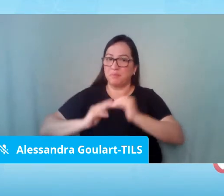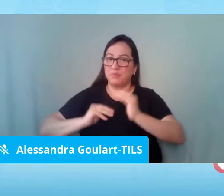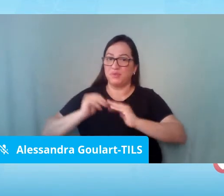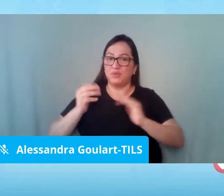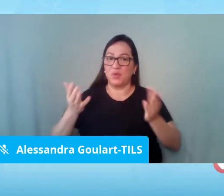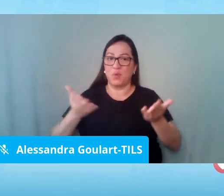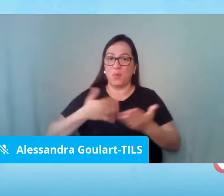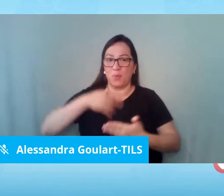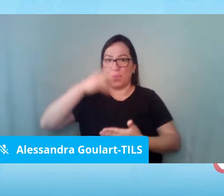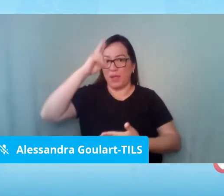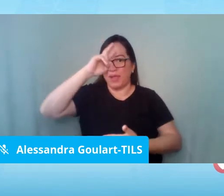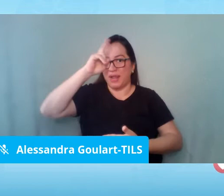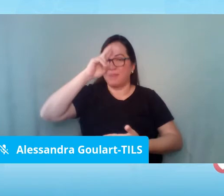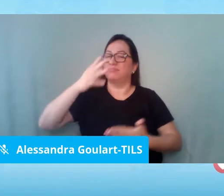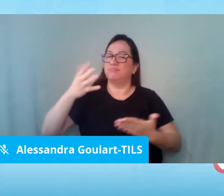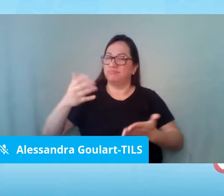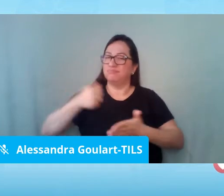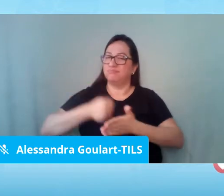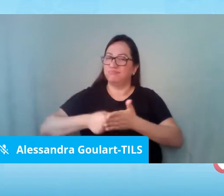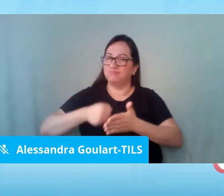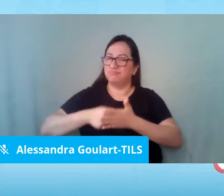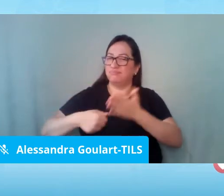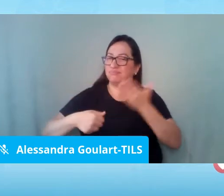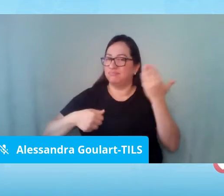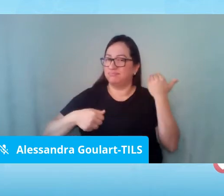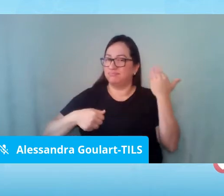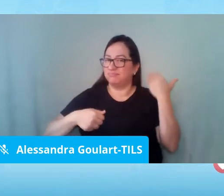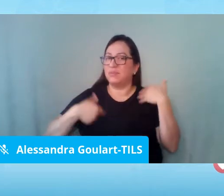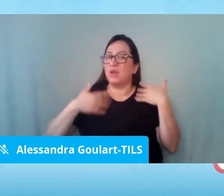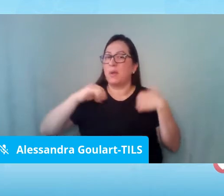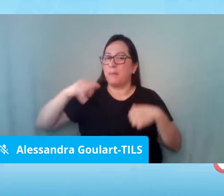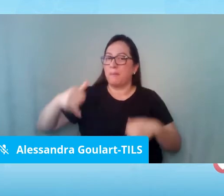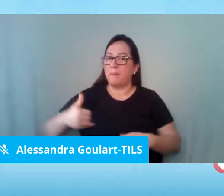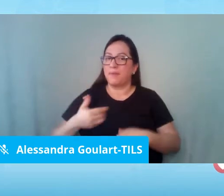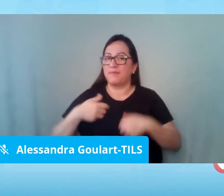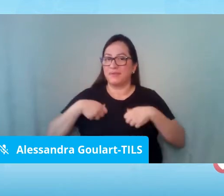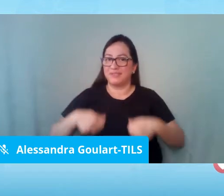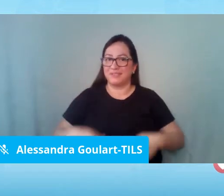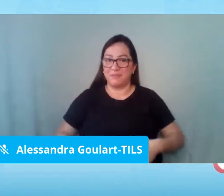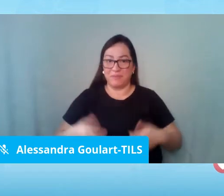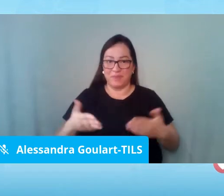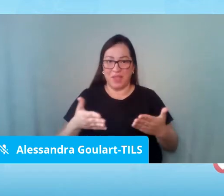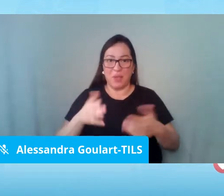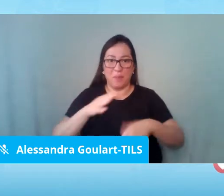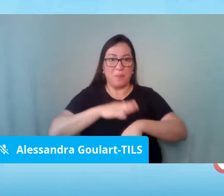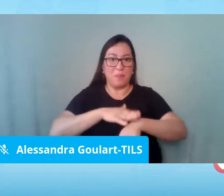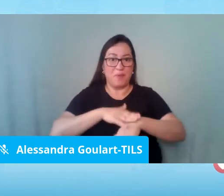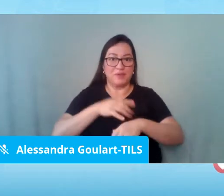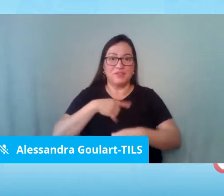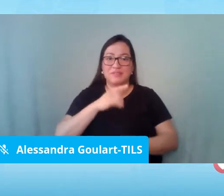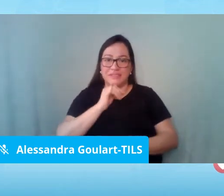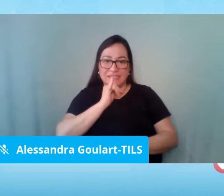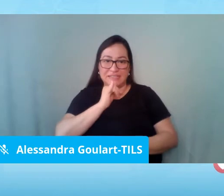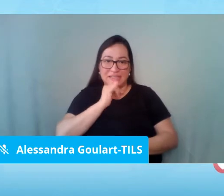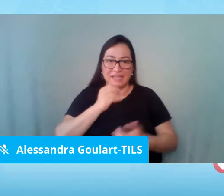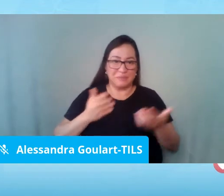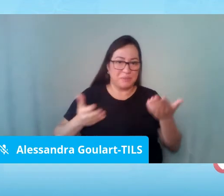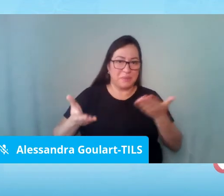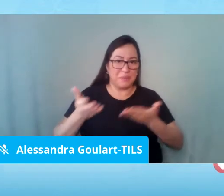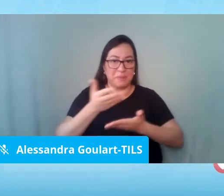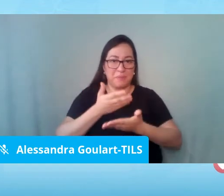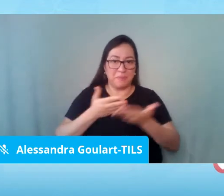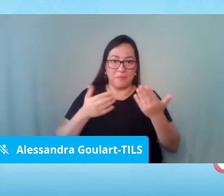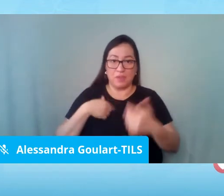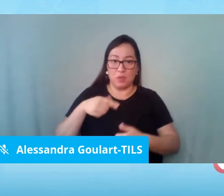de colocar ela. Eu estou aqui na sala, a gente fez uns testes, né, de internet, então a gente optou por eu estar na sala da minha colega